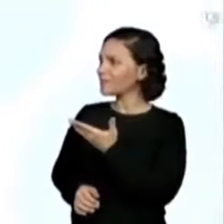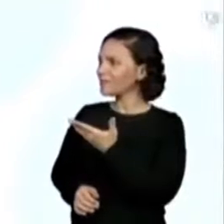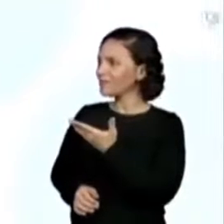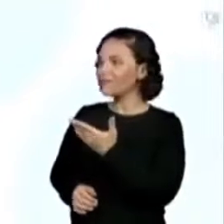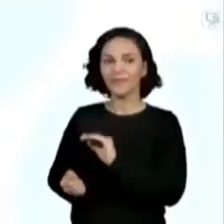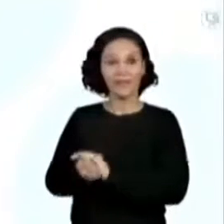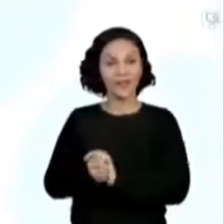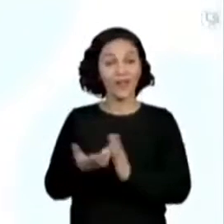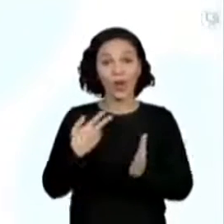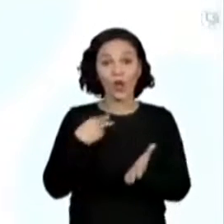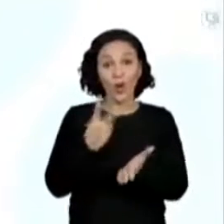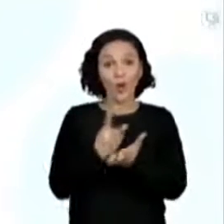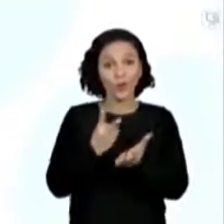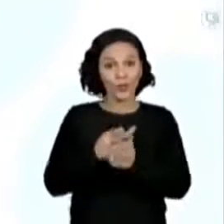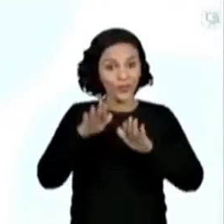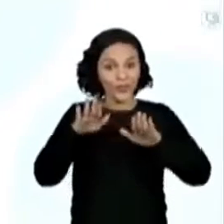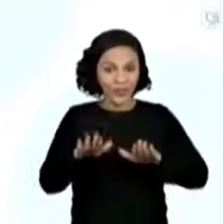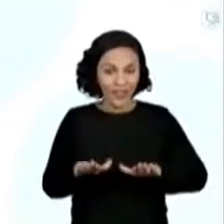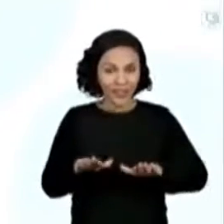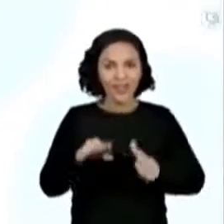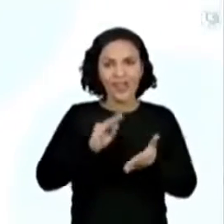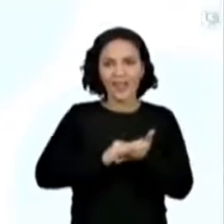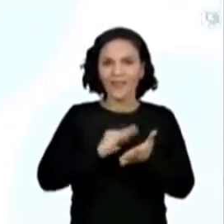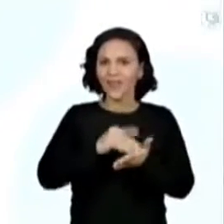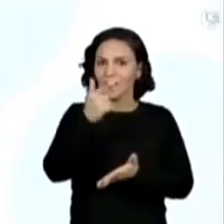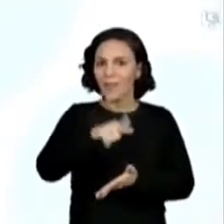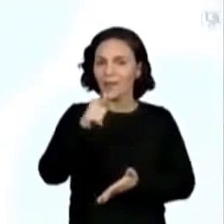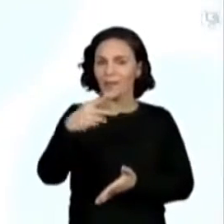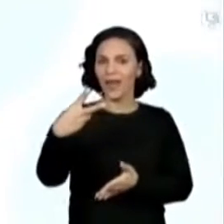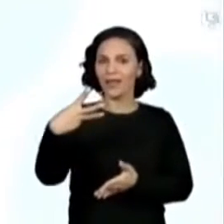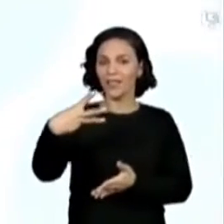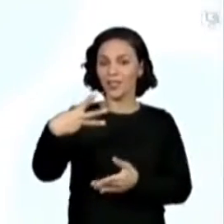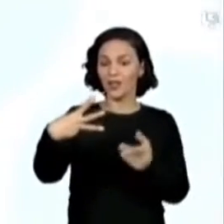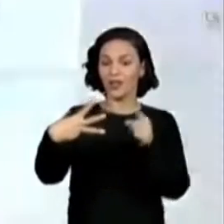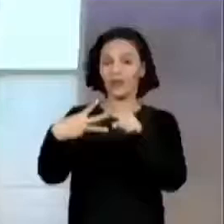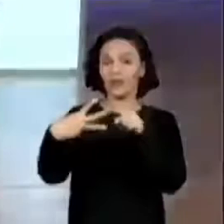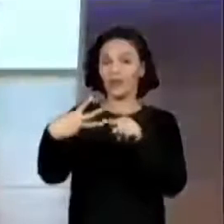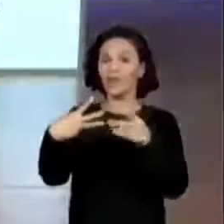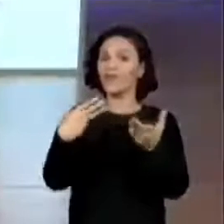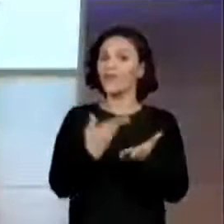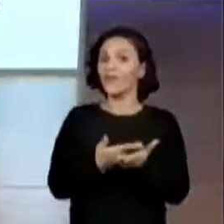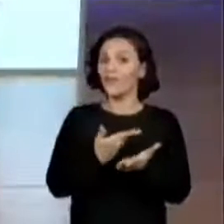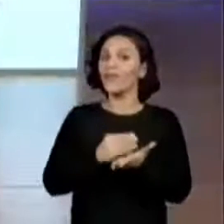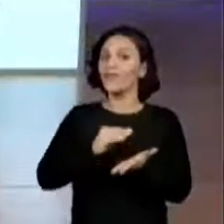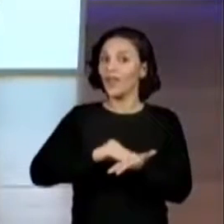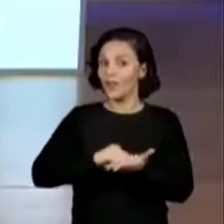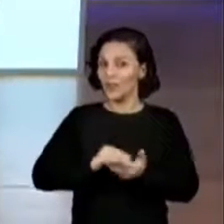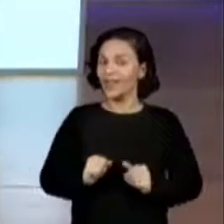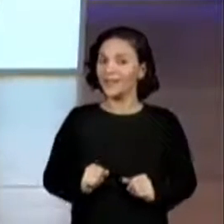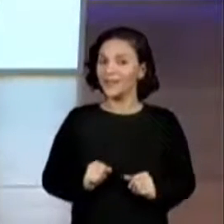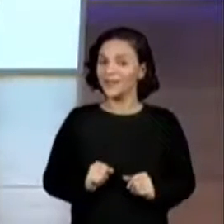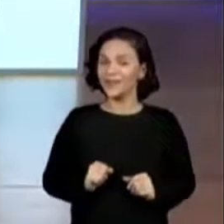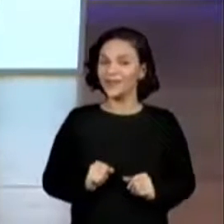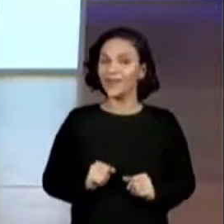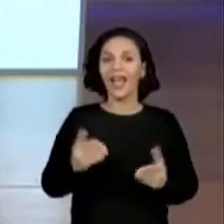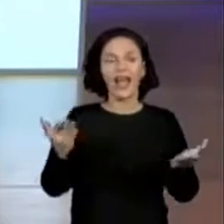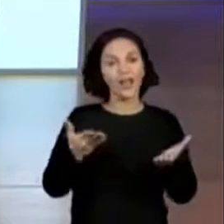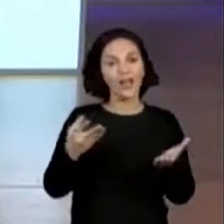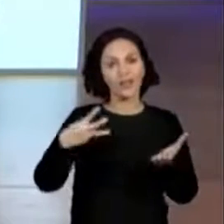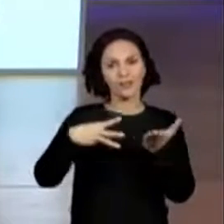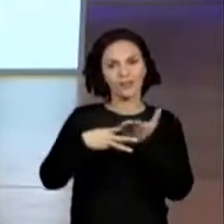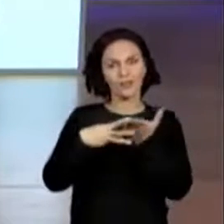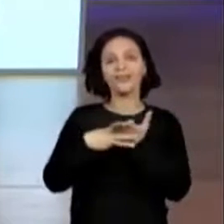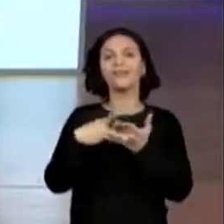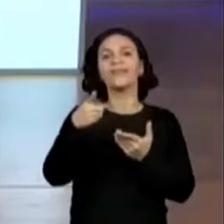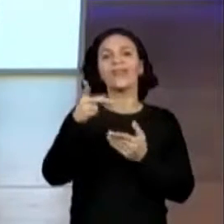gente continua aqui, não é mesmo? Falta um pouquinho ainda, faltam duas aulas. Elas estão colocando lá, né,